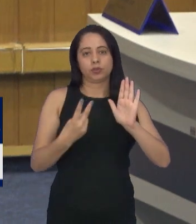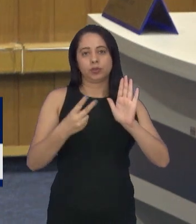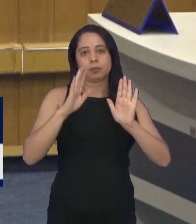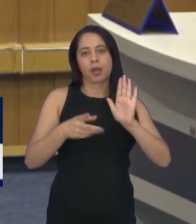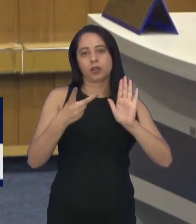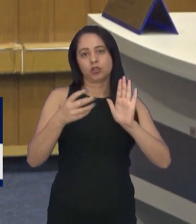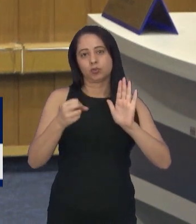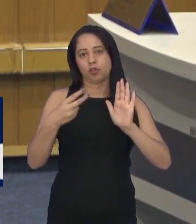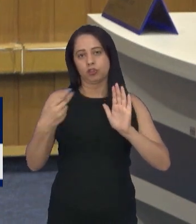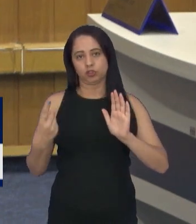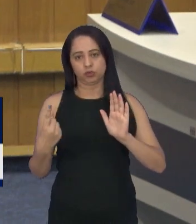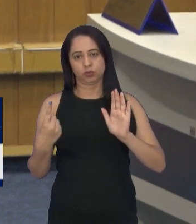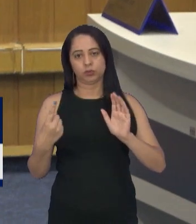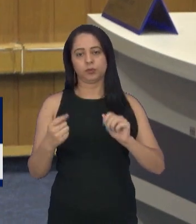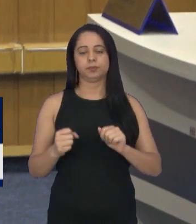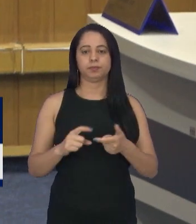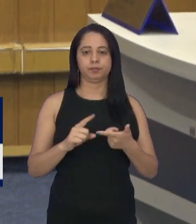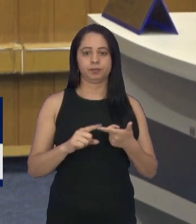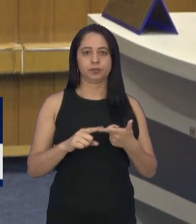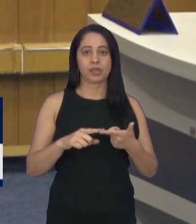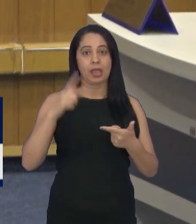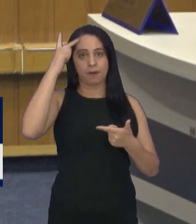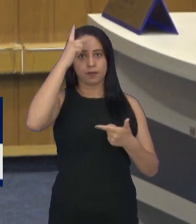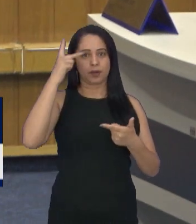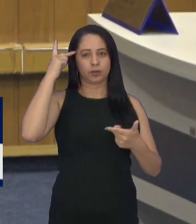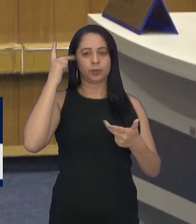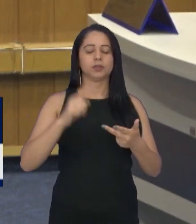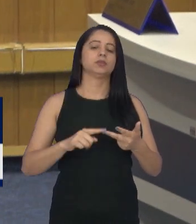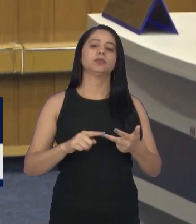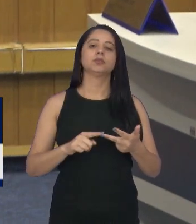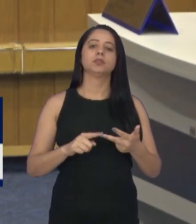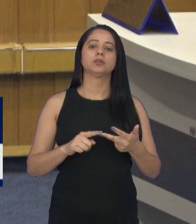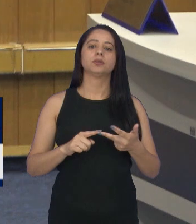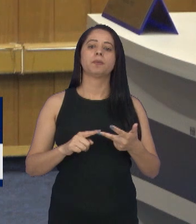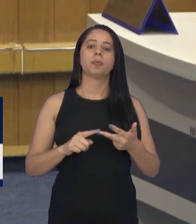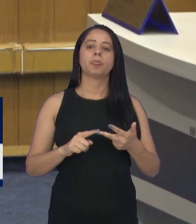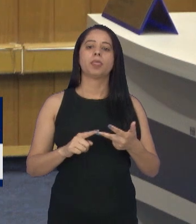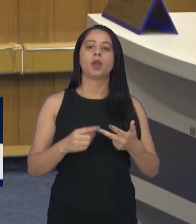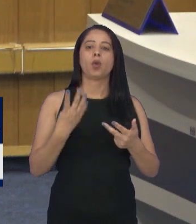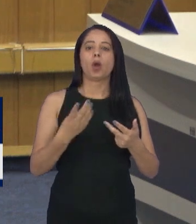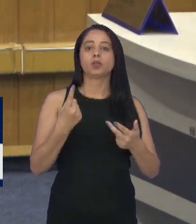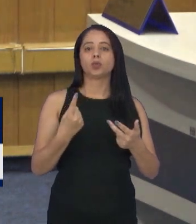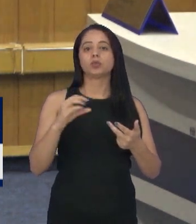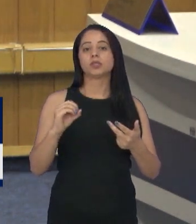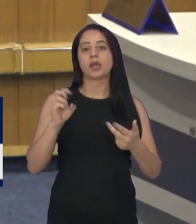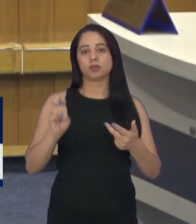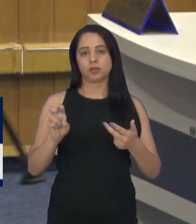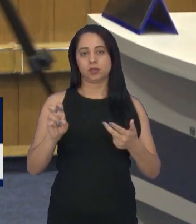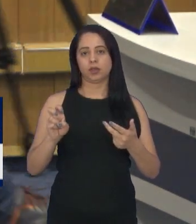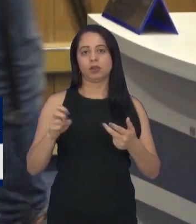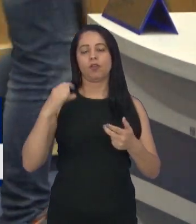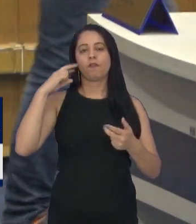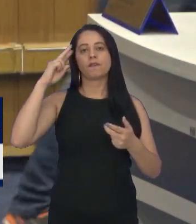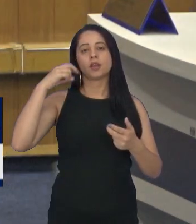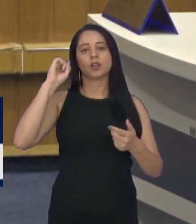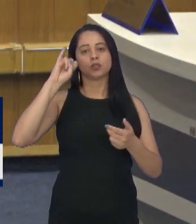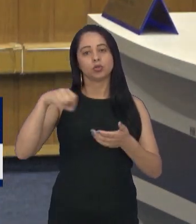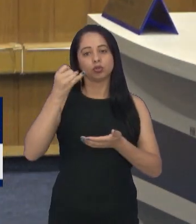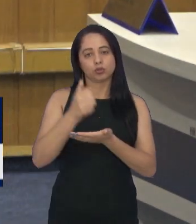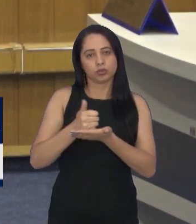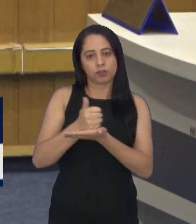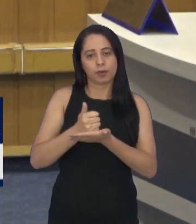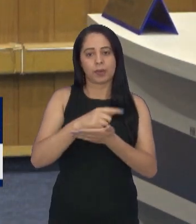492/2021, vereador Fernando Petit. Processo 4105/2021, vereador Júnior da Farmácia e